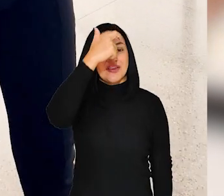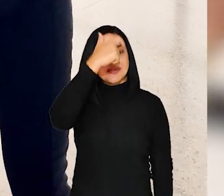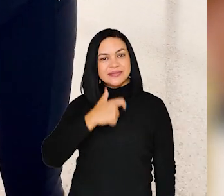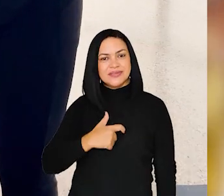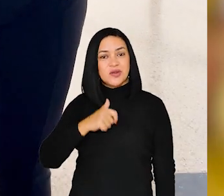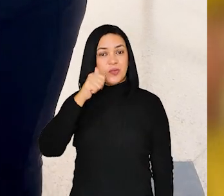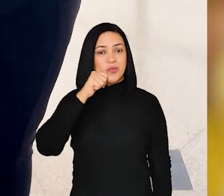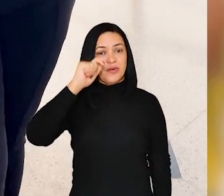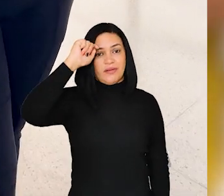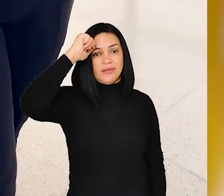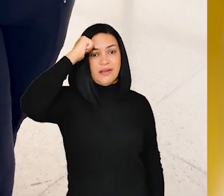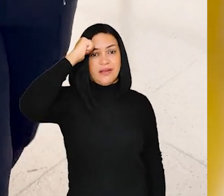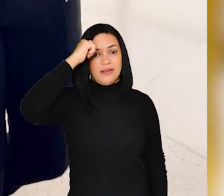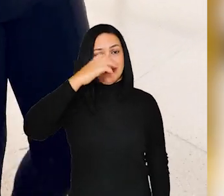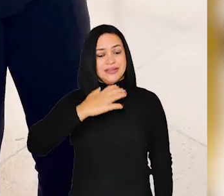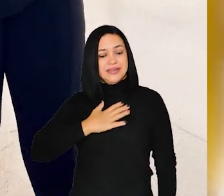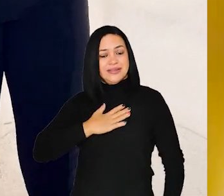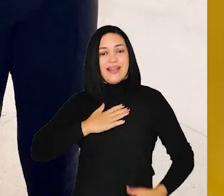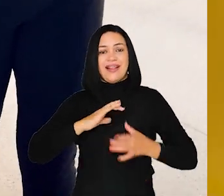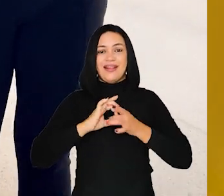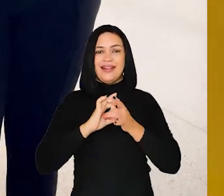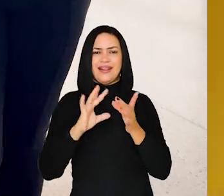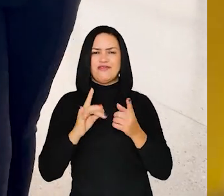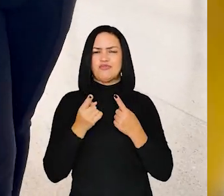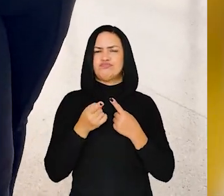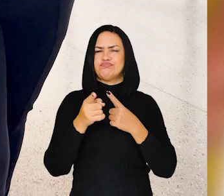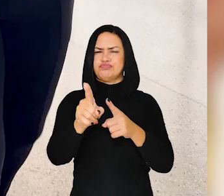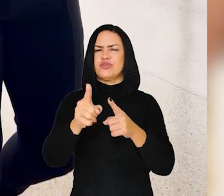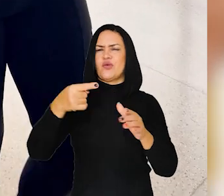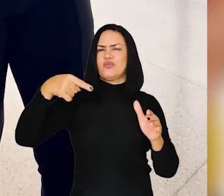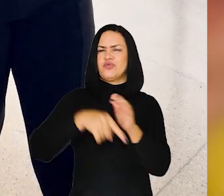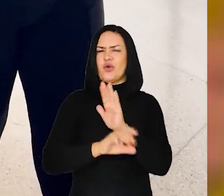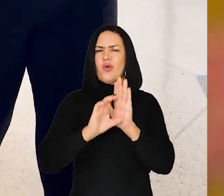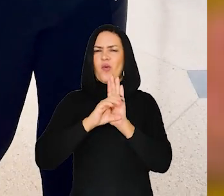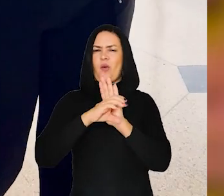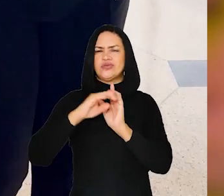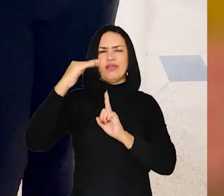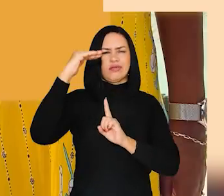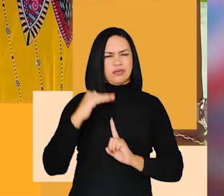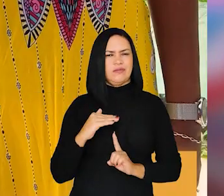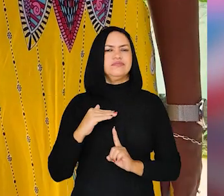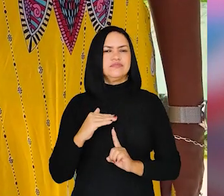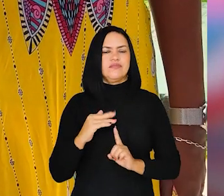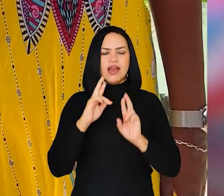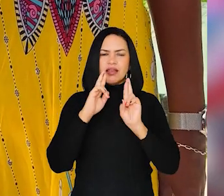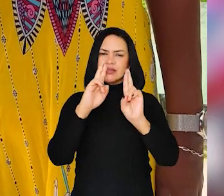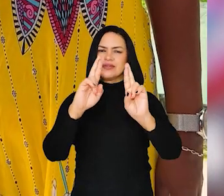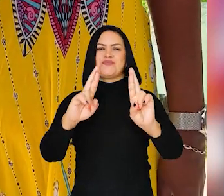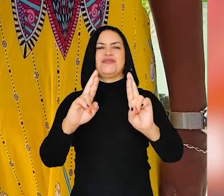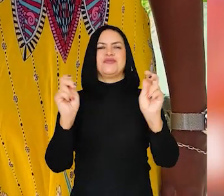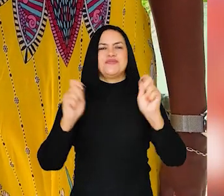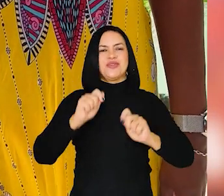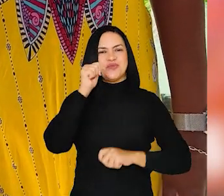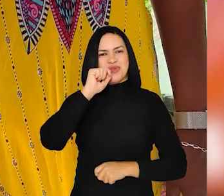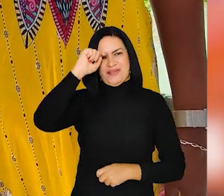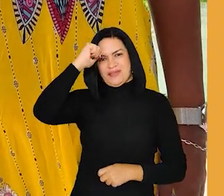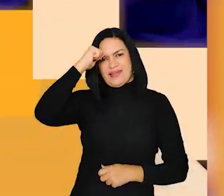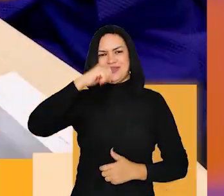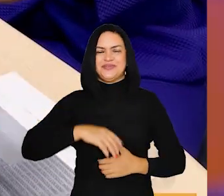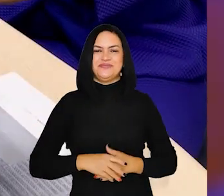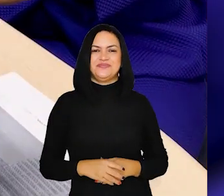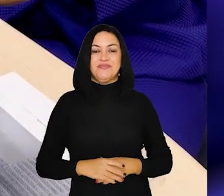ser mulher, ser negra e ser livre afronta profundamente consciências opressoras. Respeito pelas mulheres